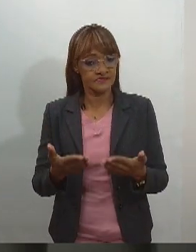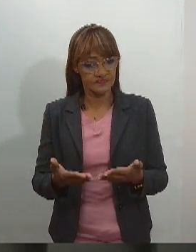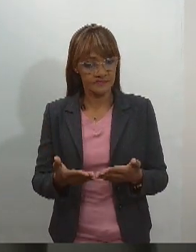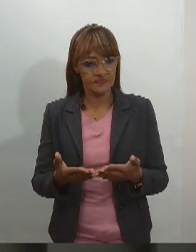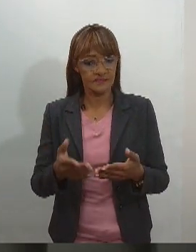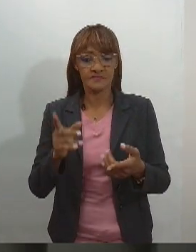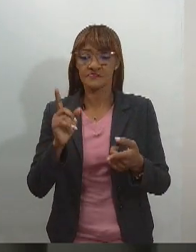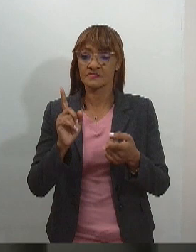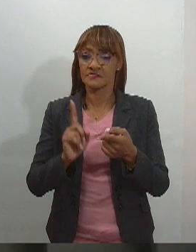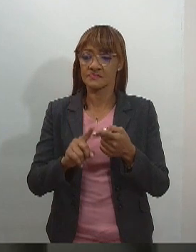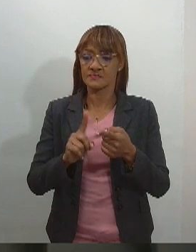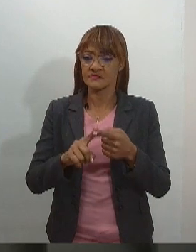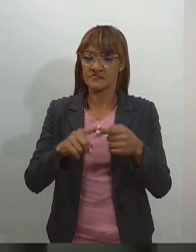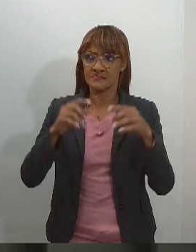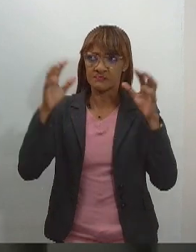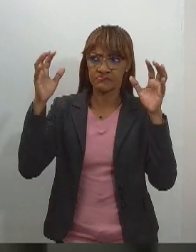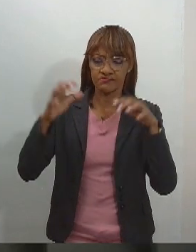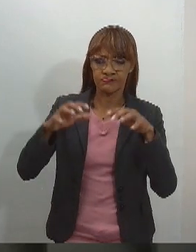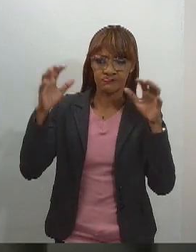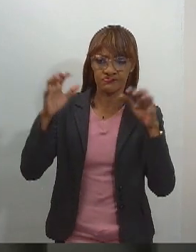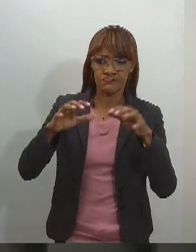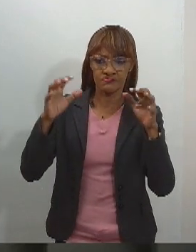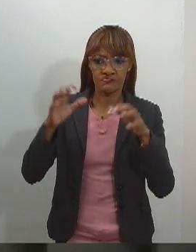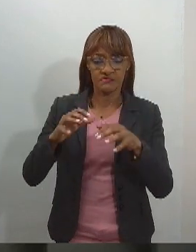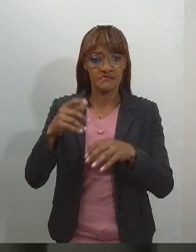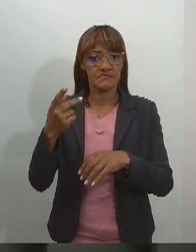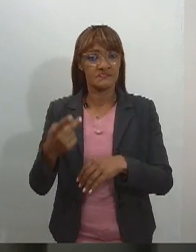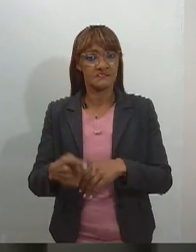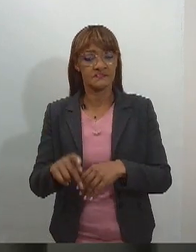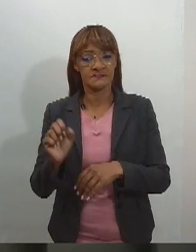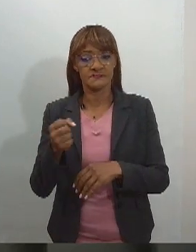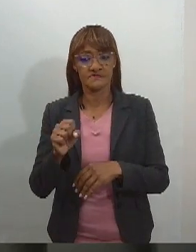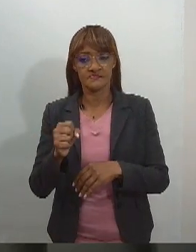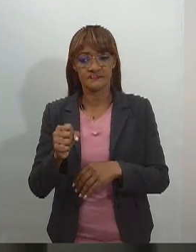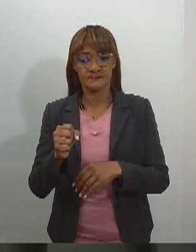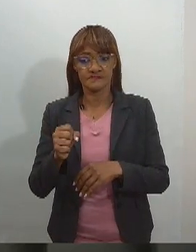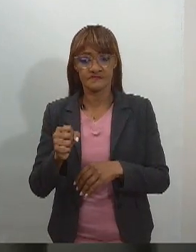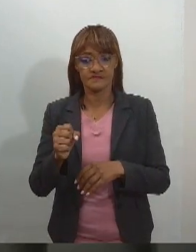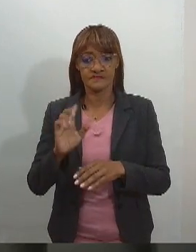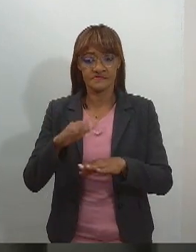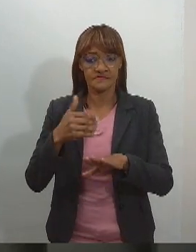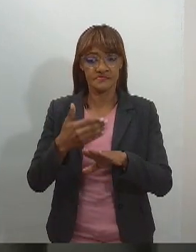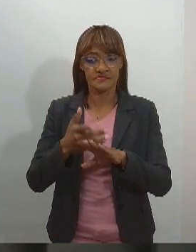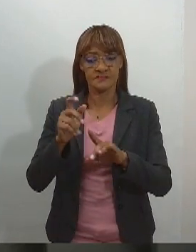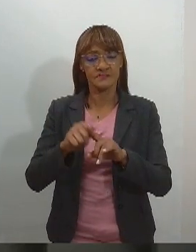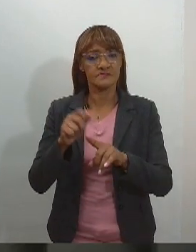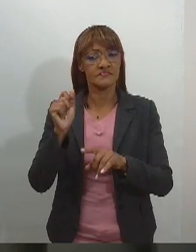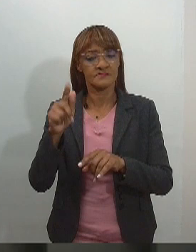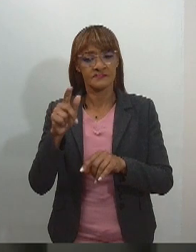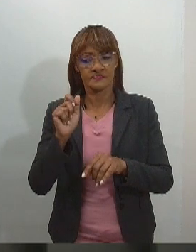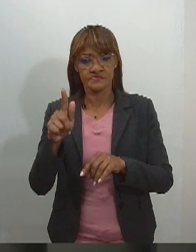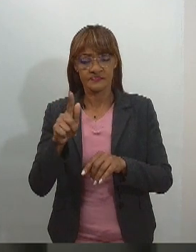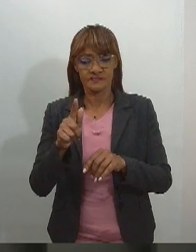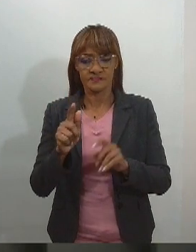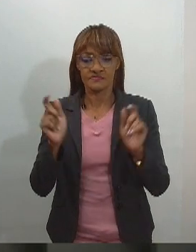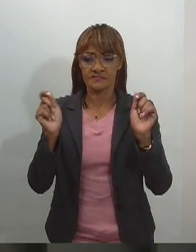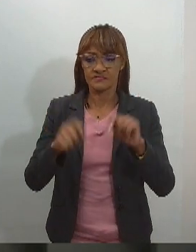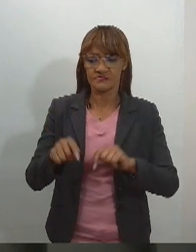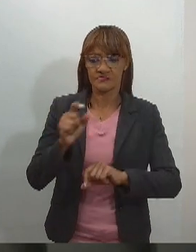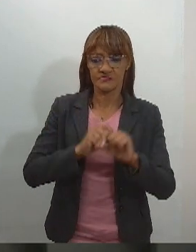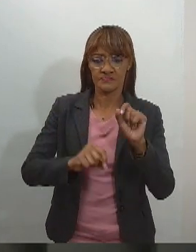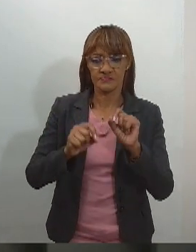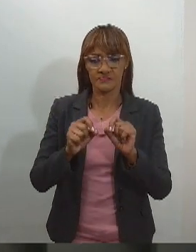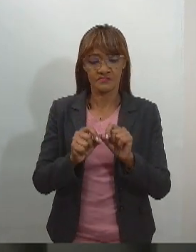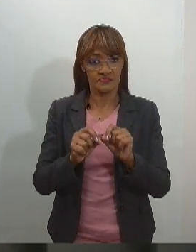se aproxima no território sergipano e segue até o início de agosto, gerando acumulados expressivos em todas as regiões,